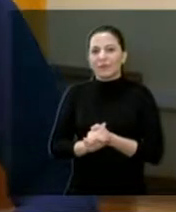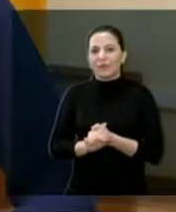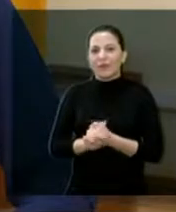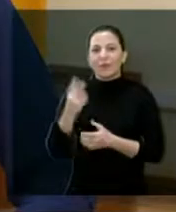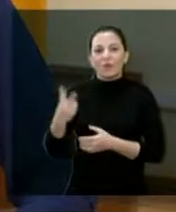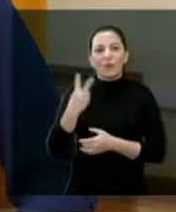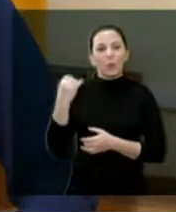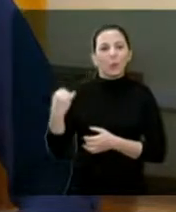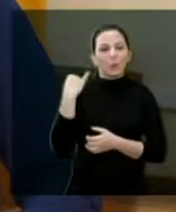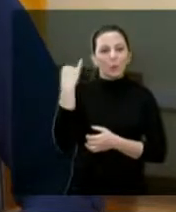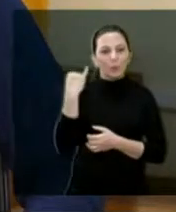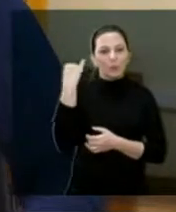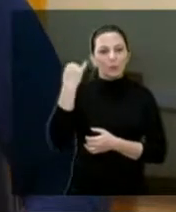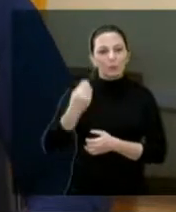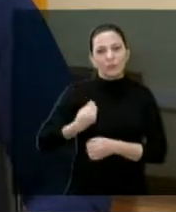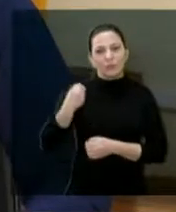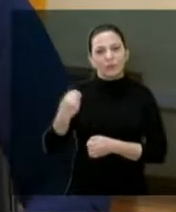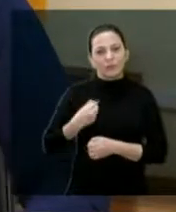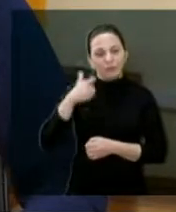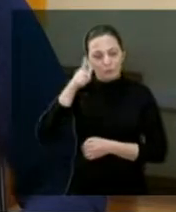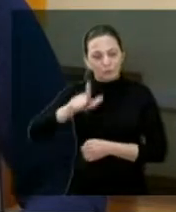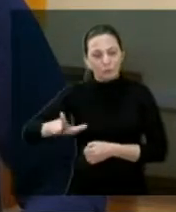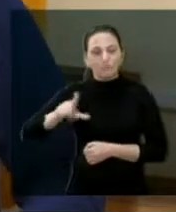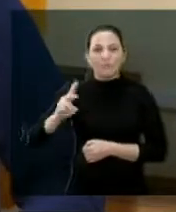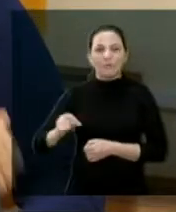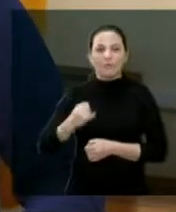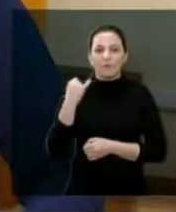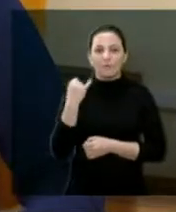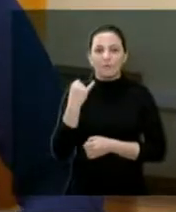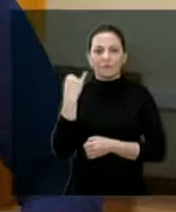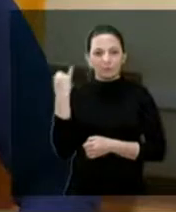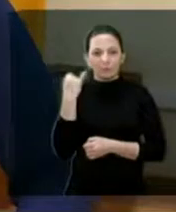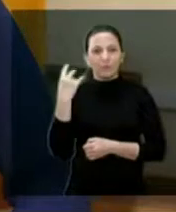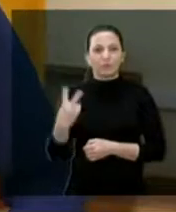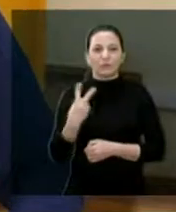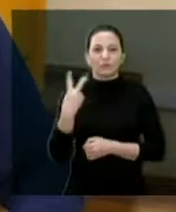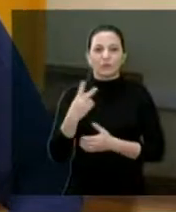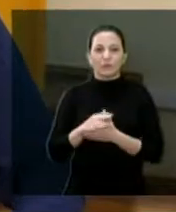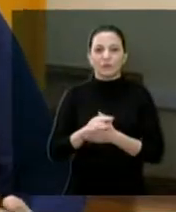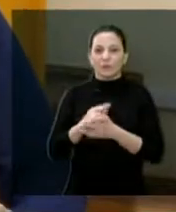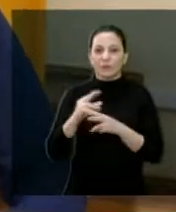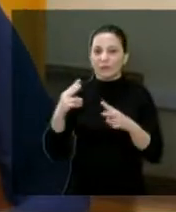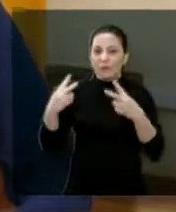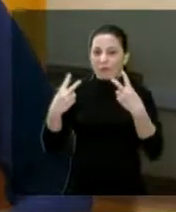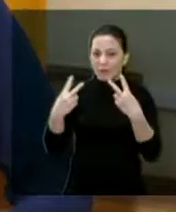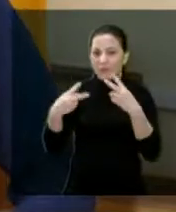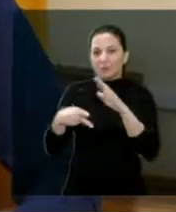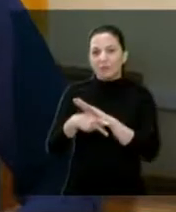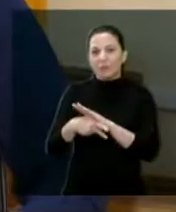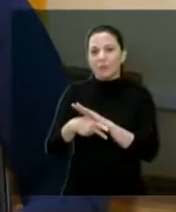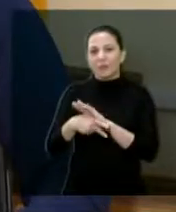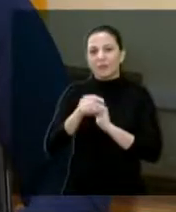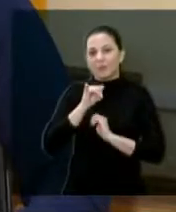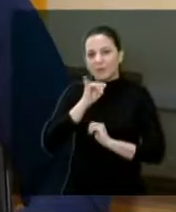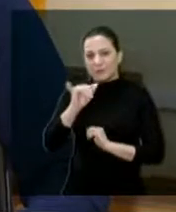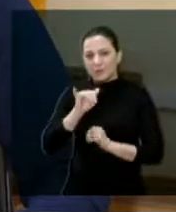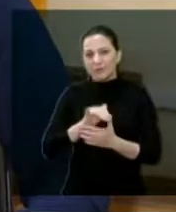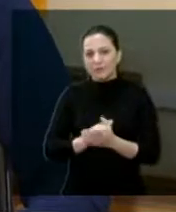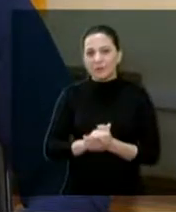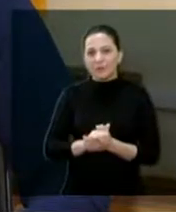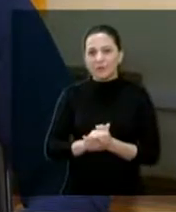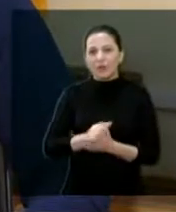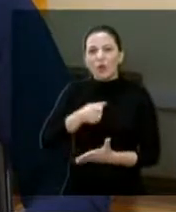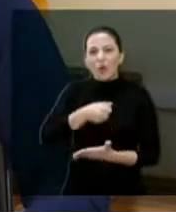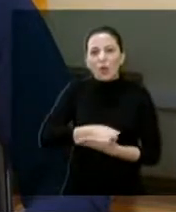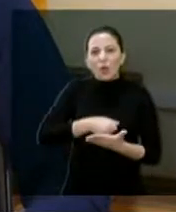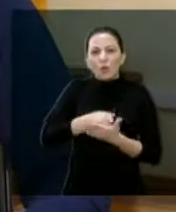que valeu a pena, continua valendo a pena. E eu quero dizer para você que está me vendo, ouvindo, e agradeço a oportunidade. Lute para